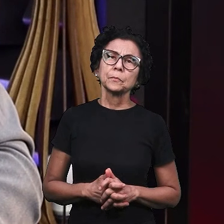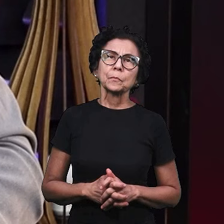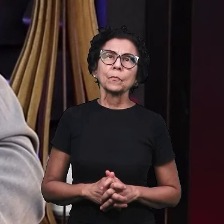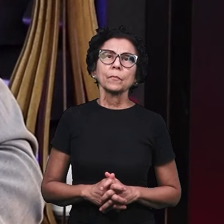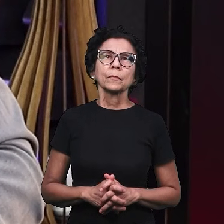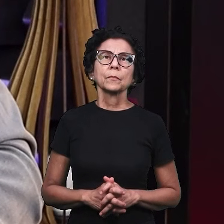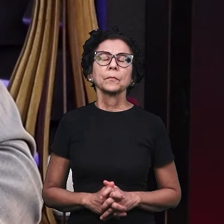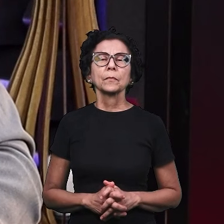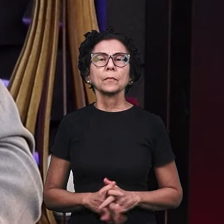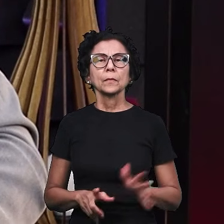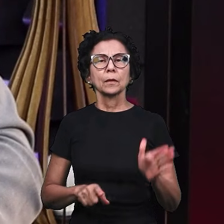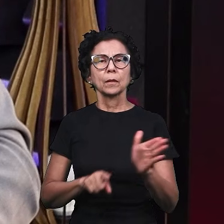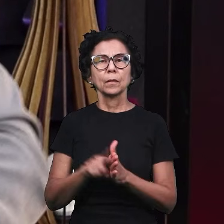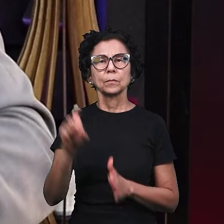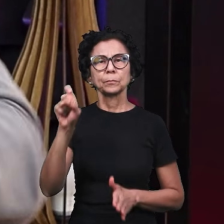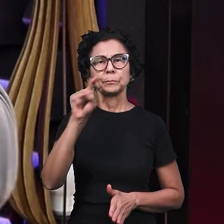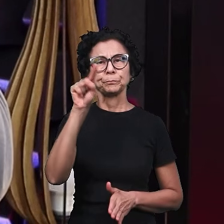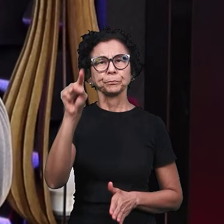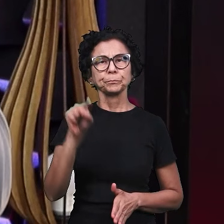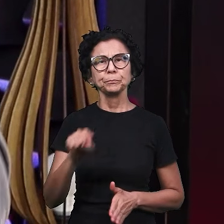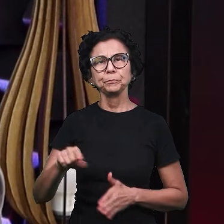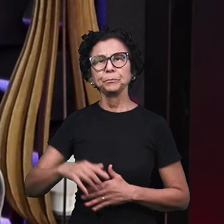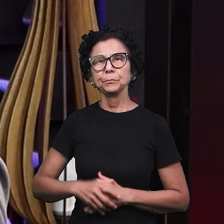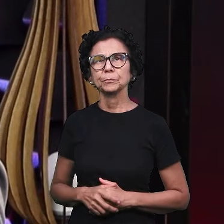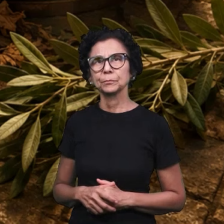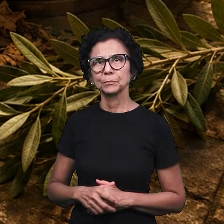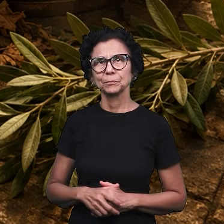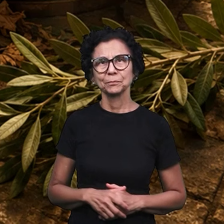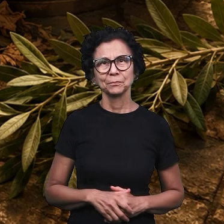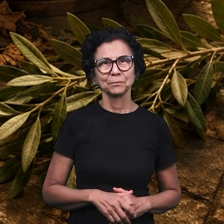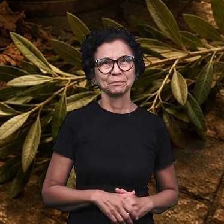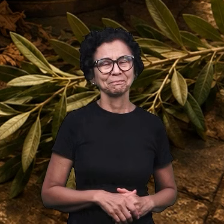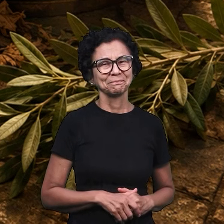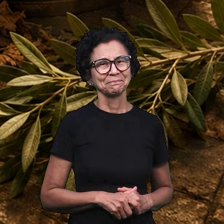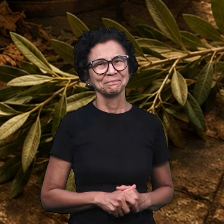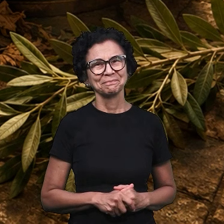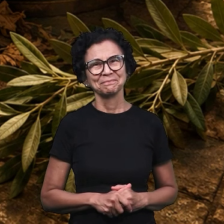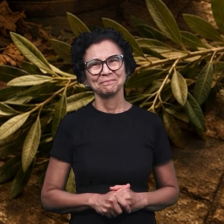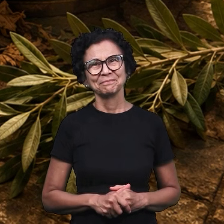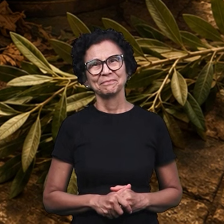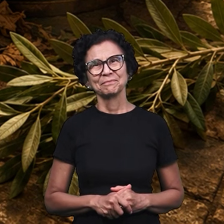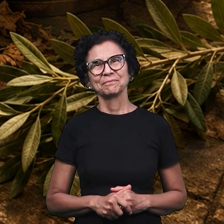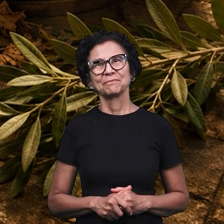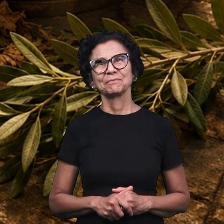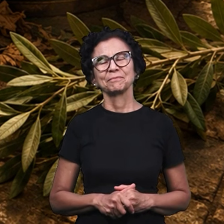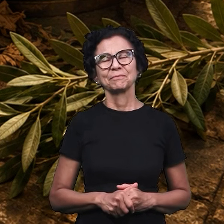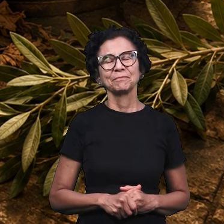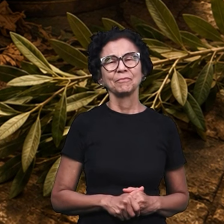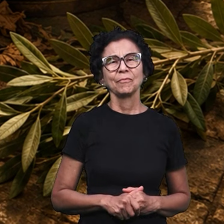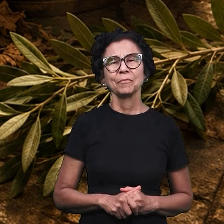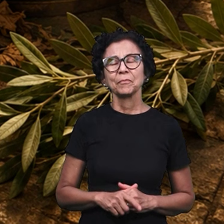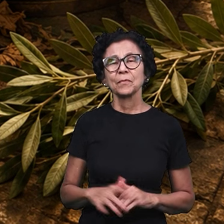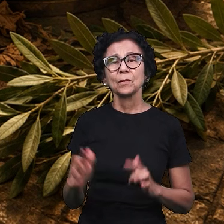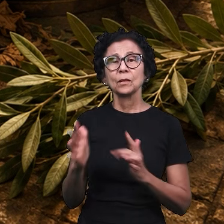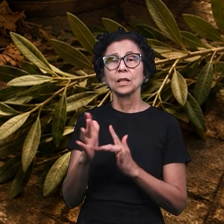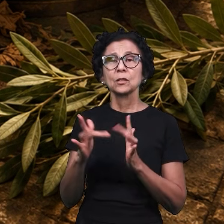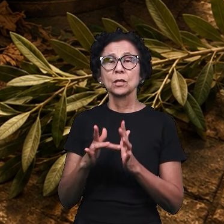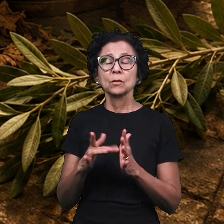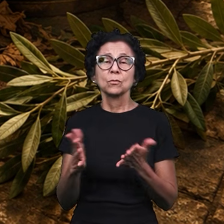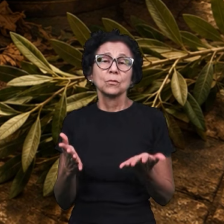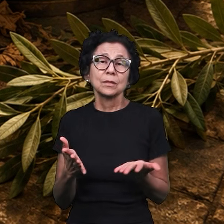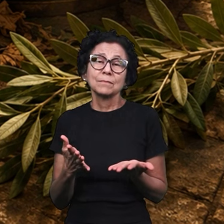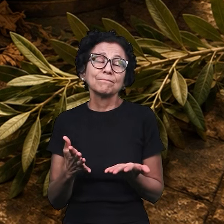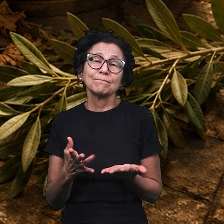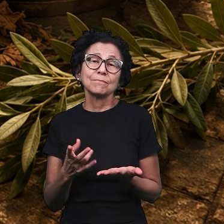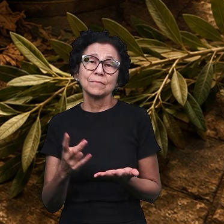final, mas fica aqui essa pergunta, né? Que frutos ele, Jesus, encontra na nossa